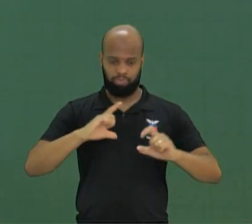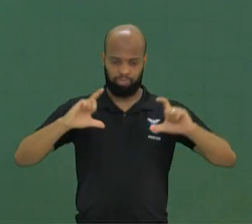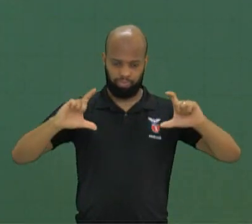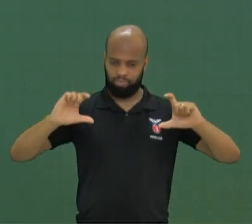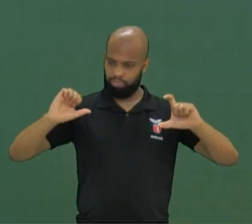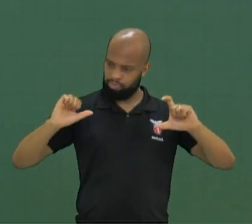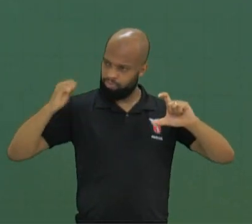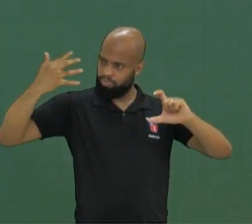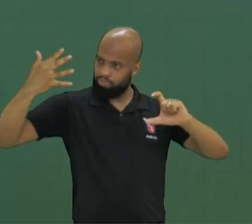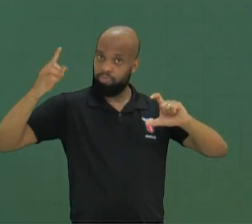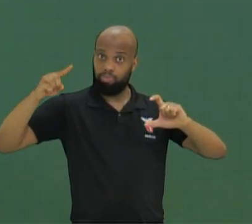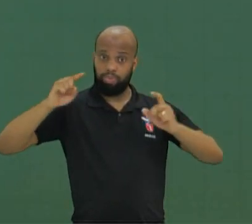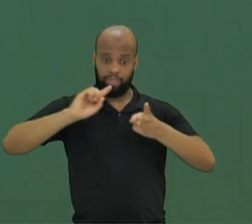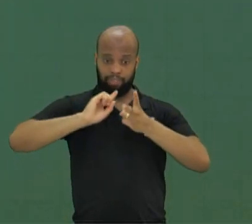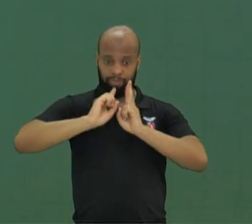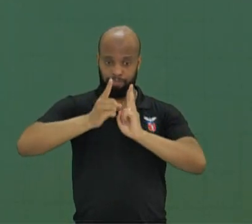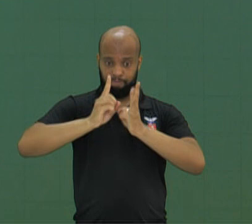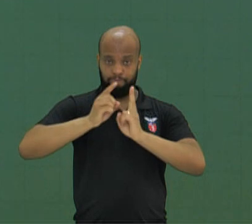base.